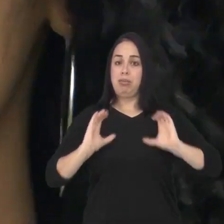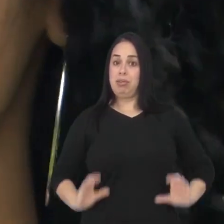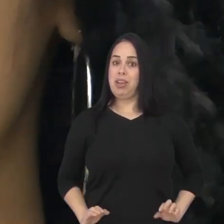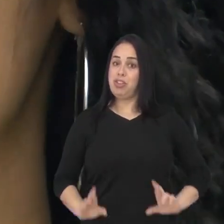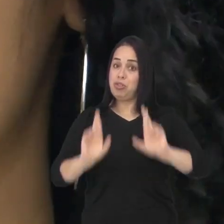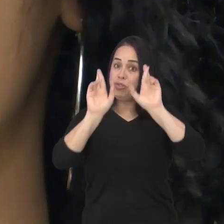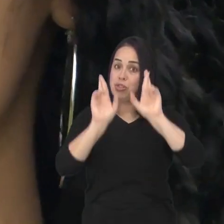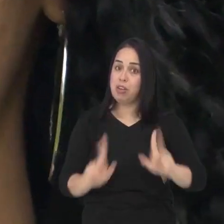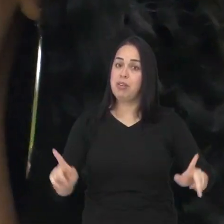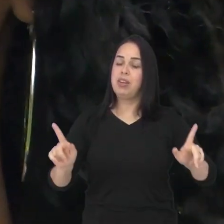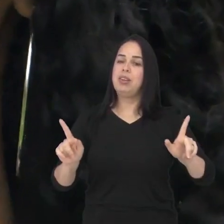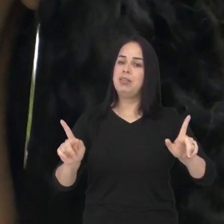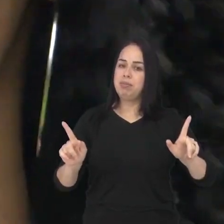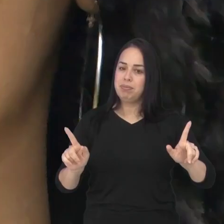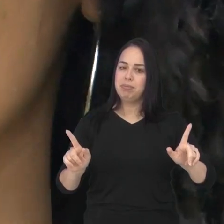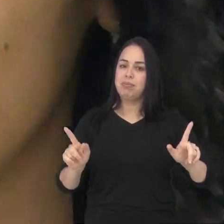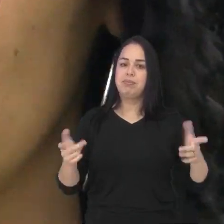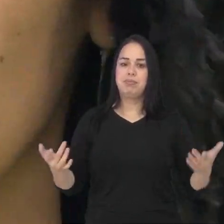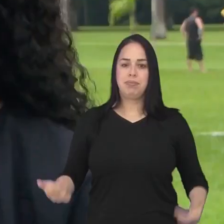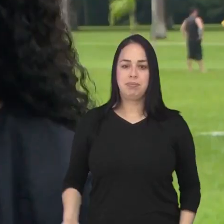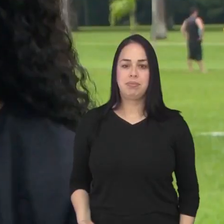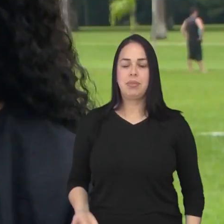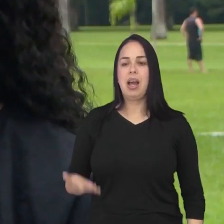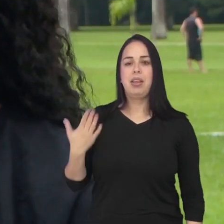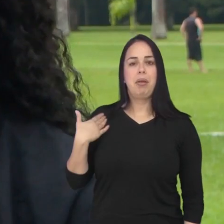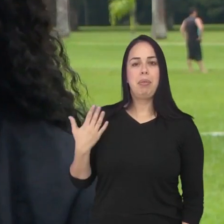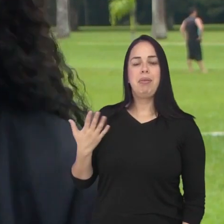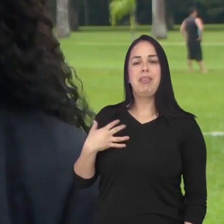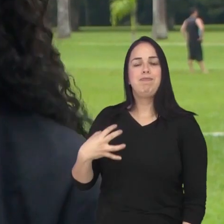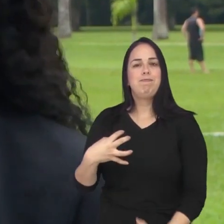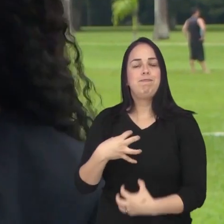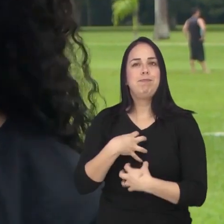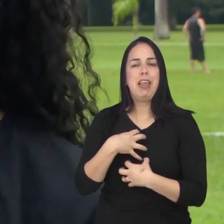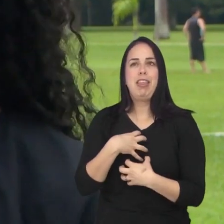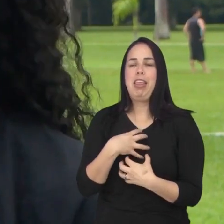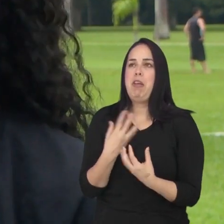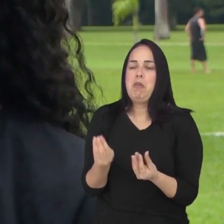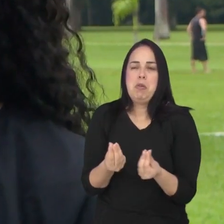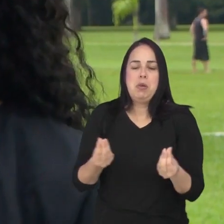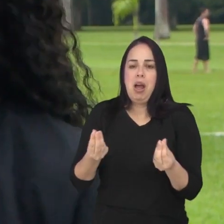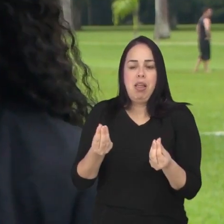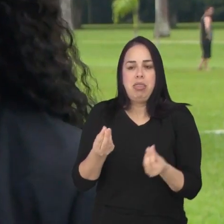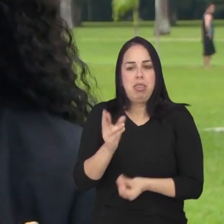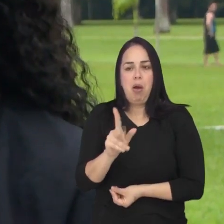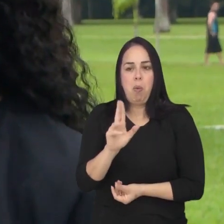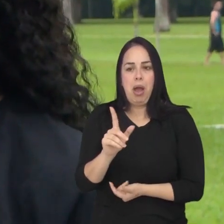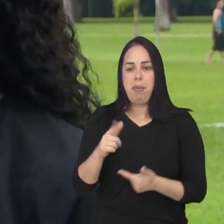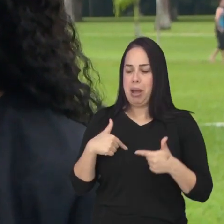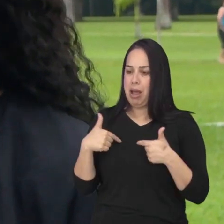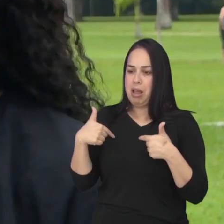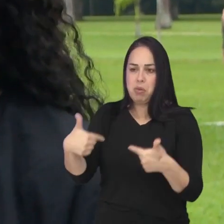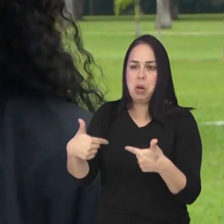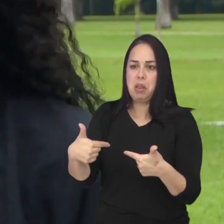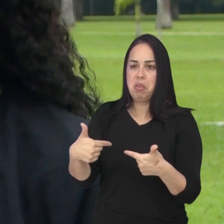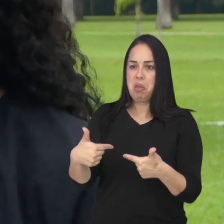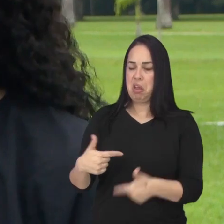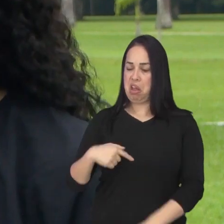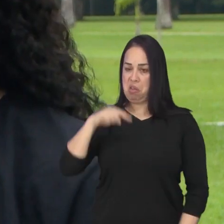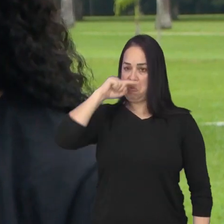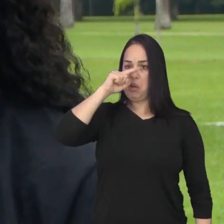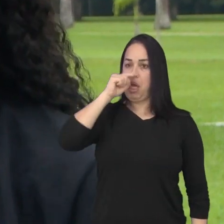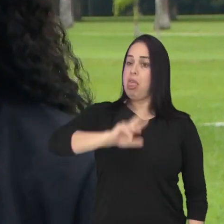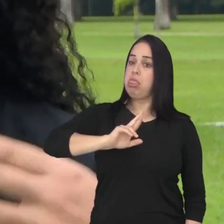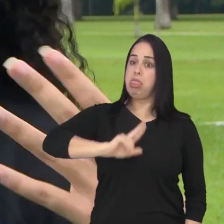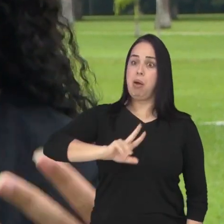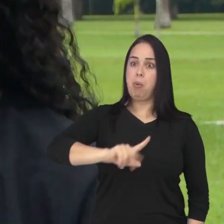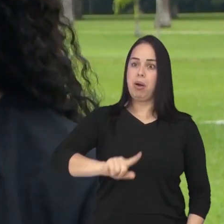comportamento atípico faz parte do quadro. Hoje eu sei que eu não era sensível demais, que algumas atitudes minhas não eram